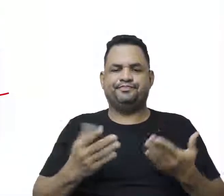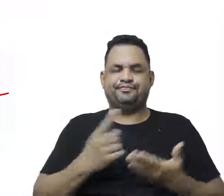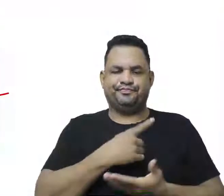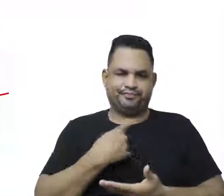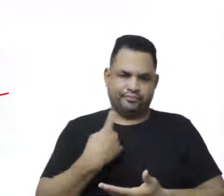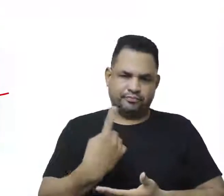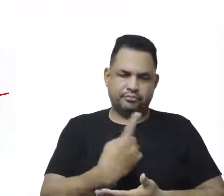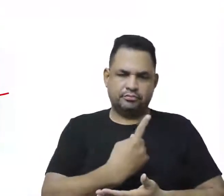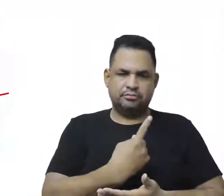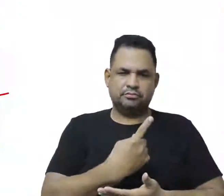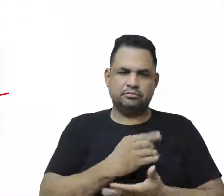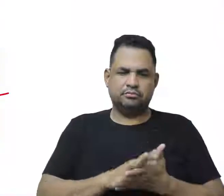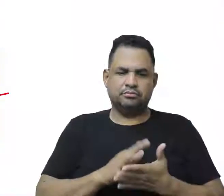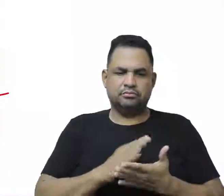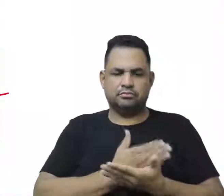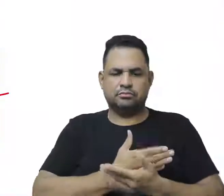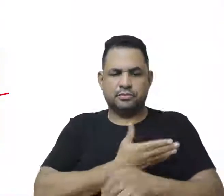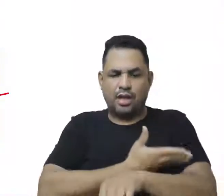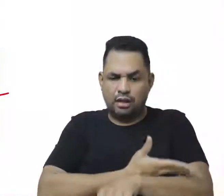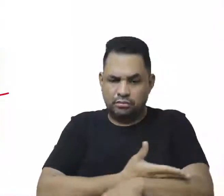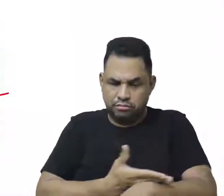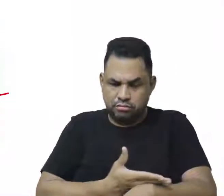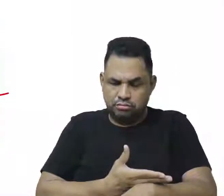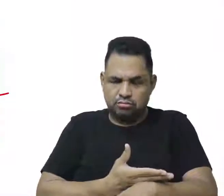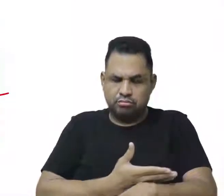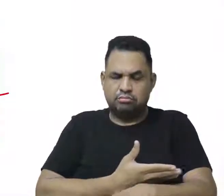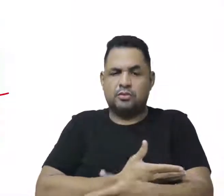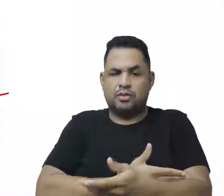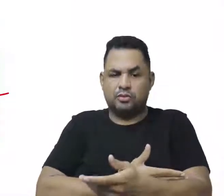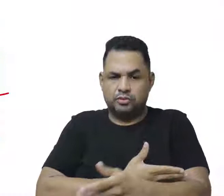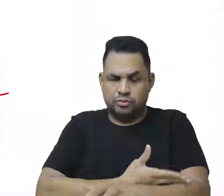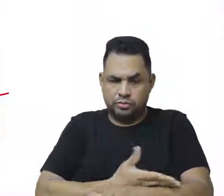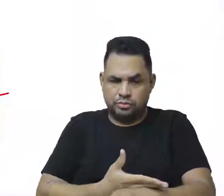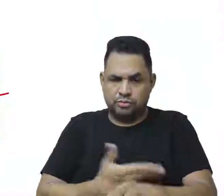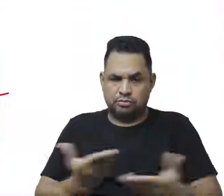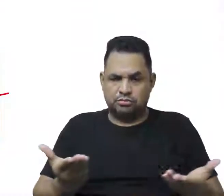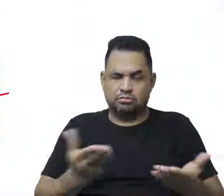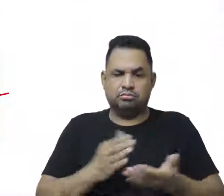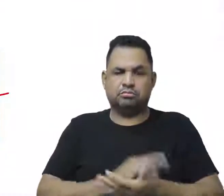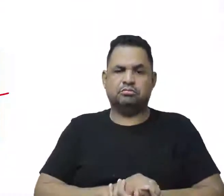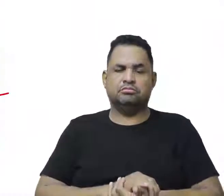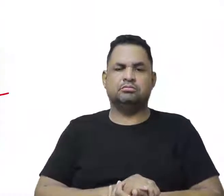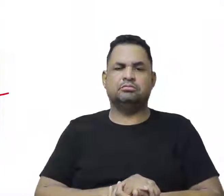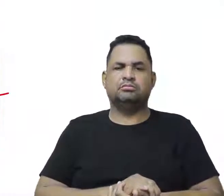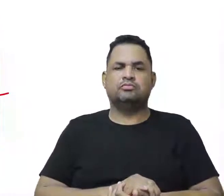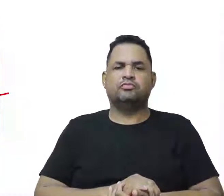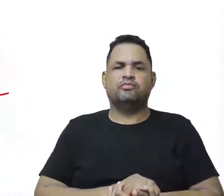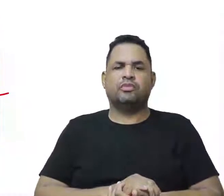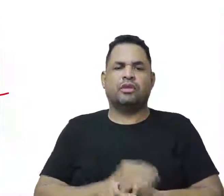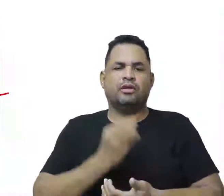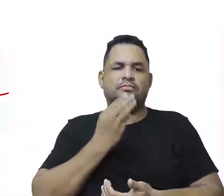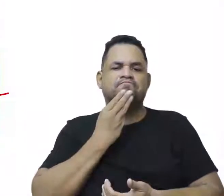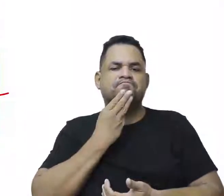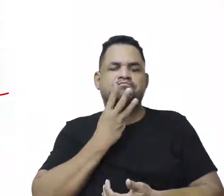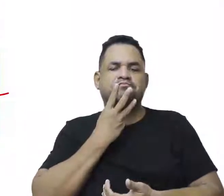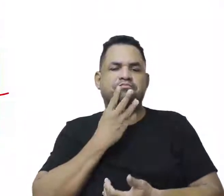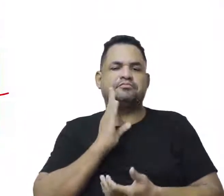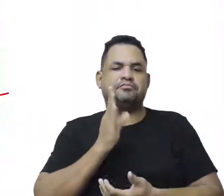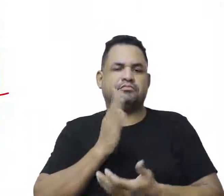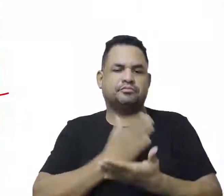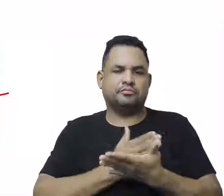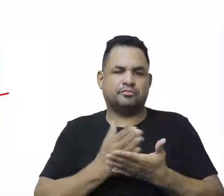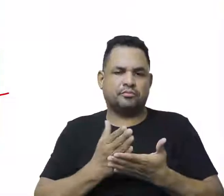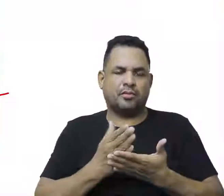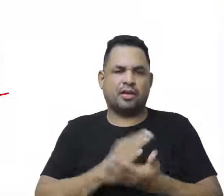gente tá é acostumada a lidar com ela né e essa é a burocracia que o beber já